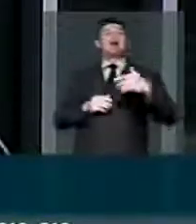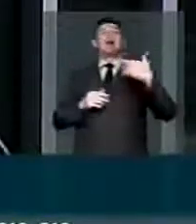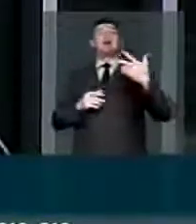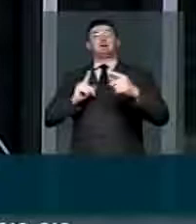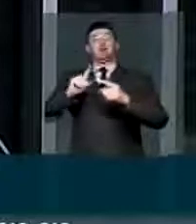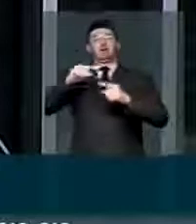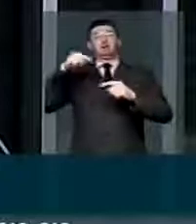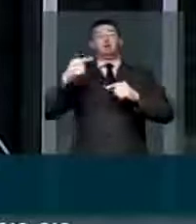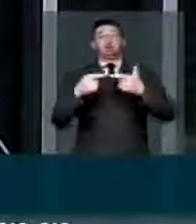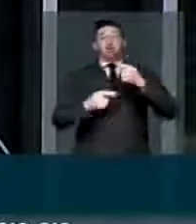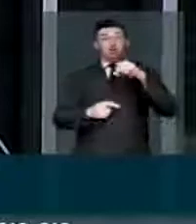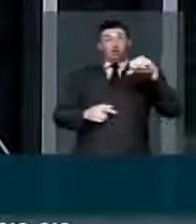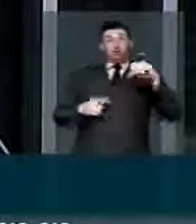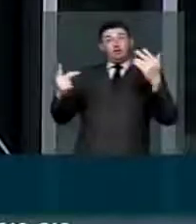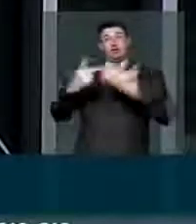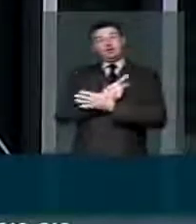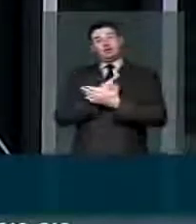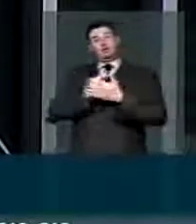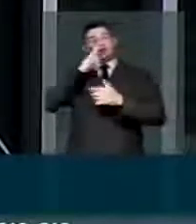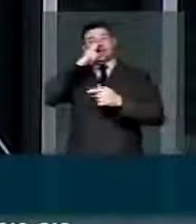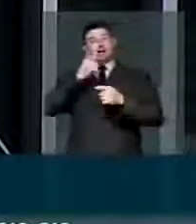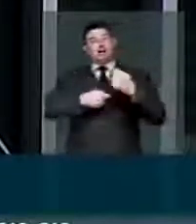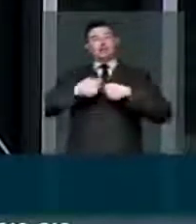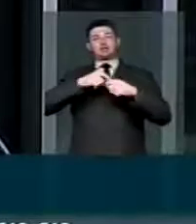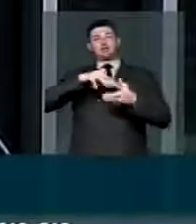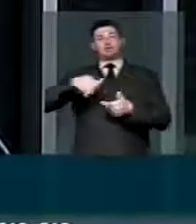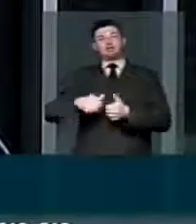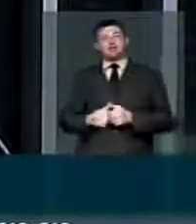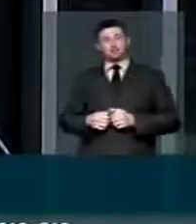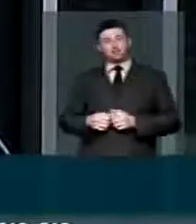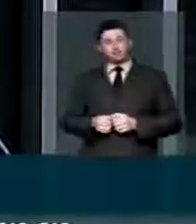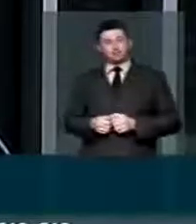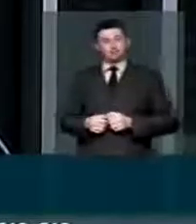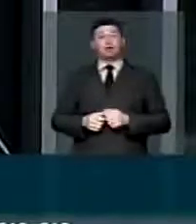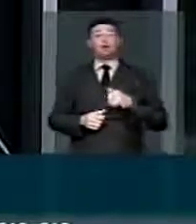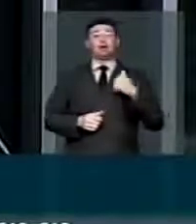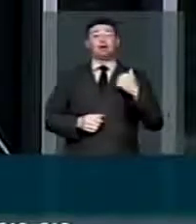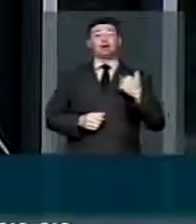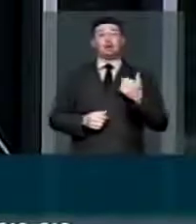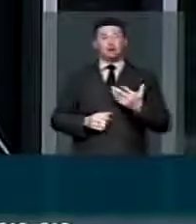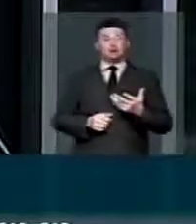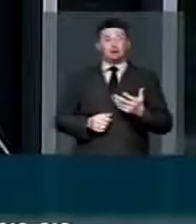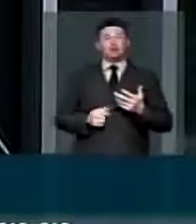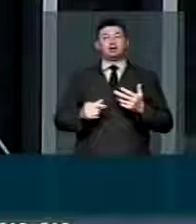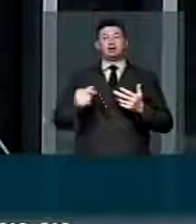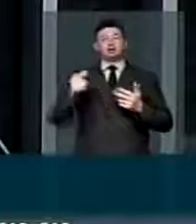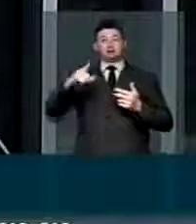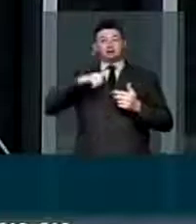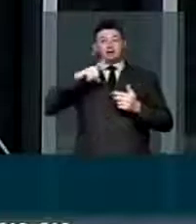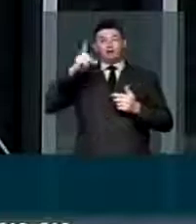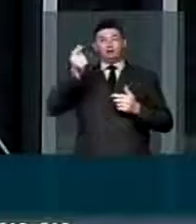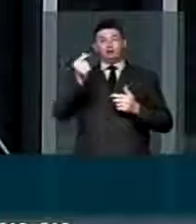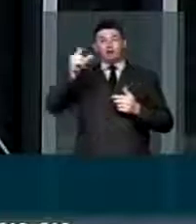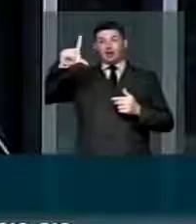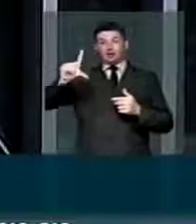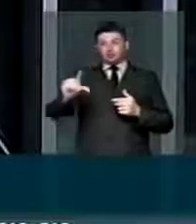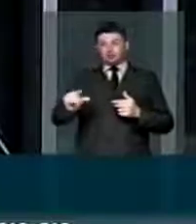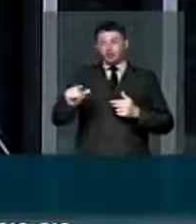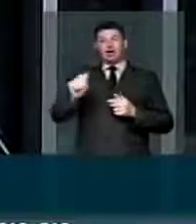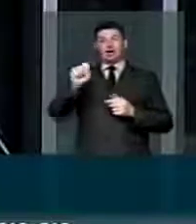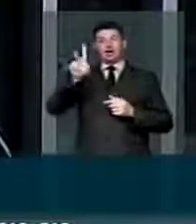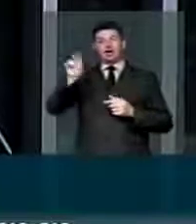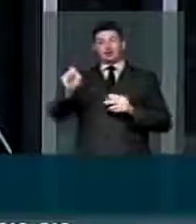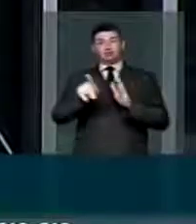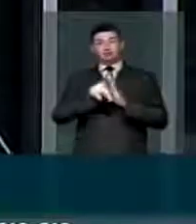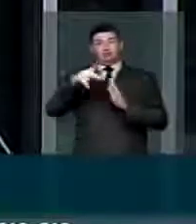crise. Veio a crise e não só houve uma redução do valor dos ativos